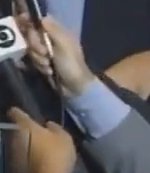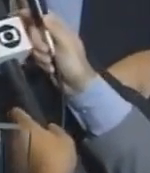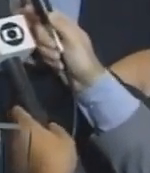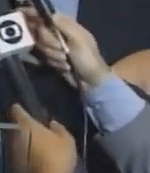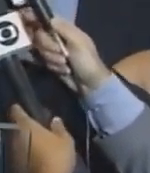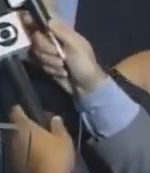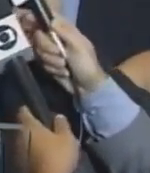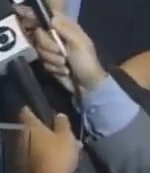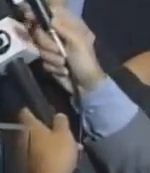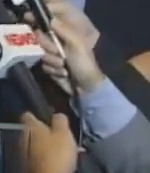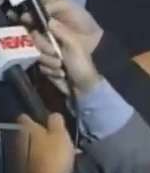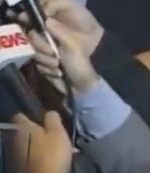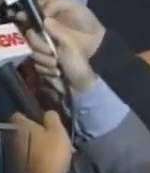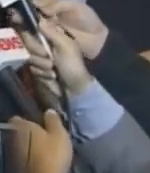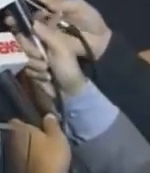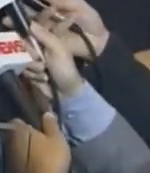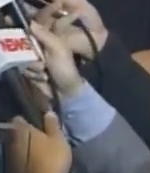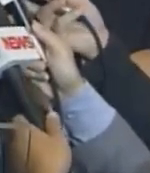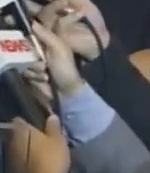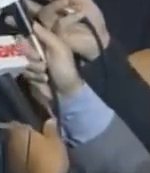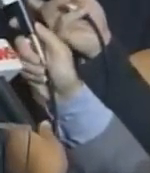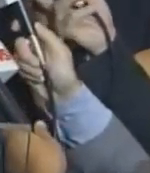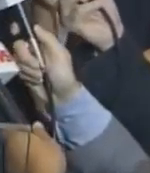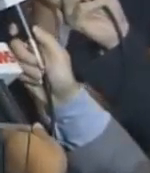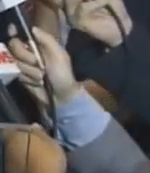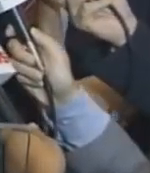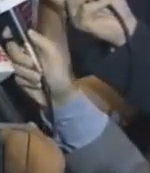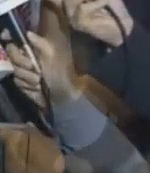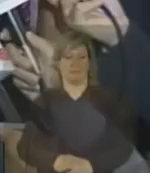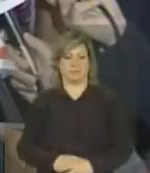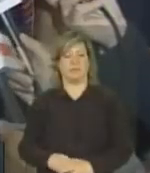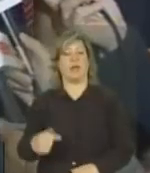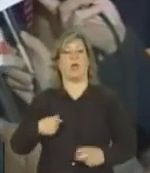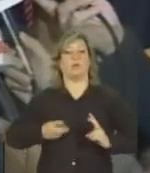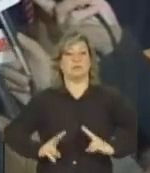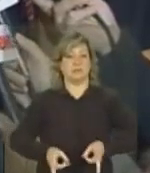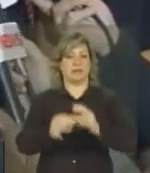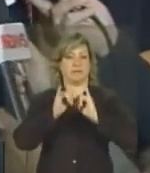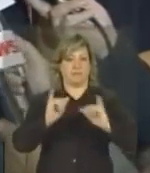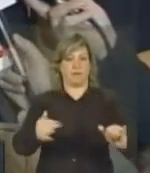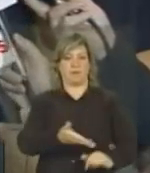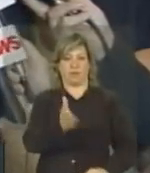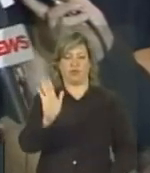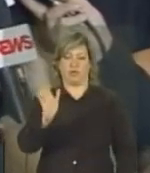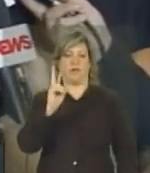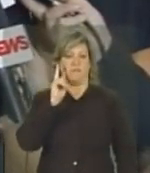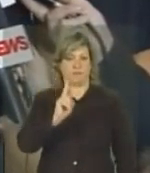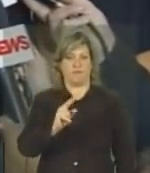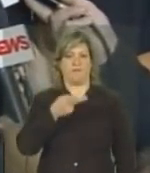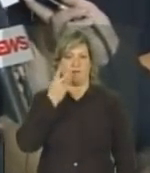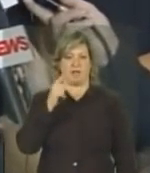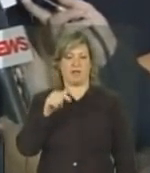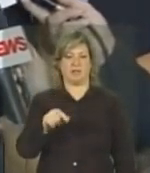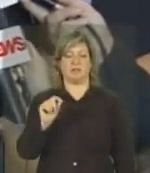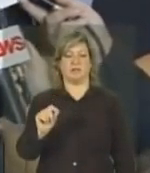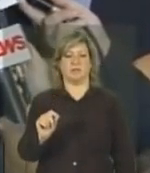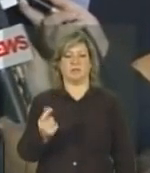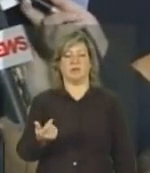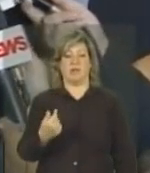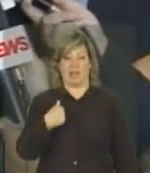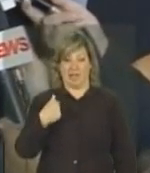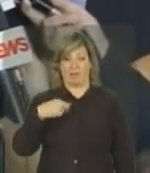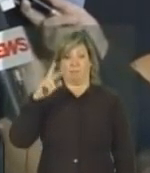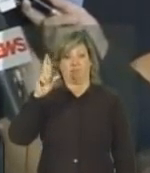ser retirada hoje, a urgência do Senado? Eu sempre disse, vocês já ouviram falar isso, meu papel como Ministro